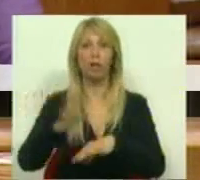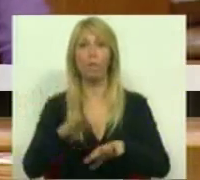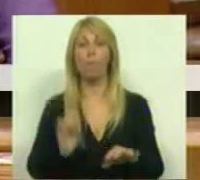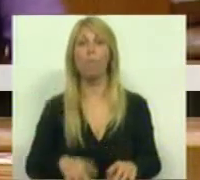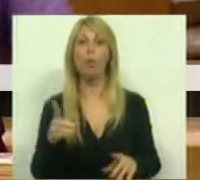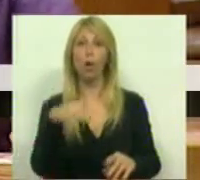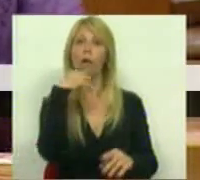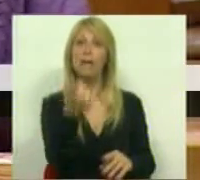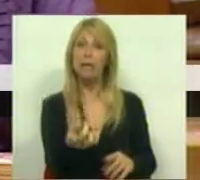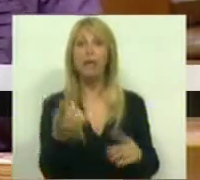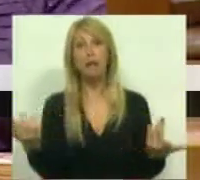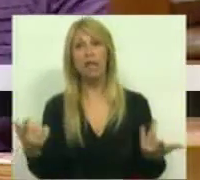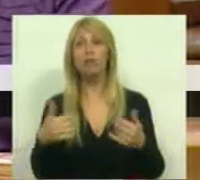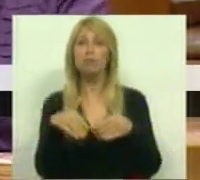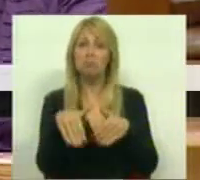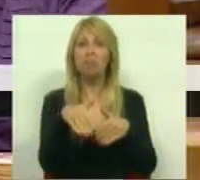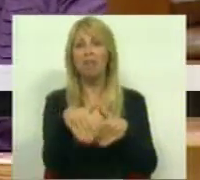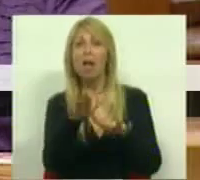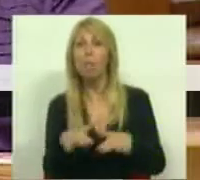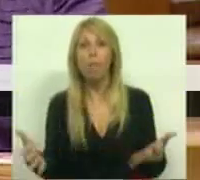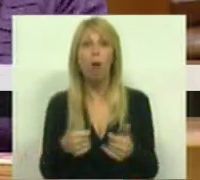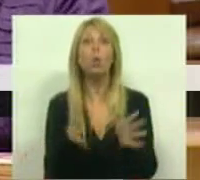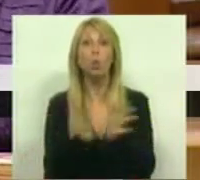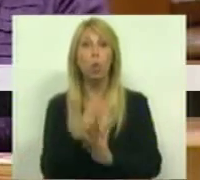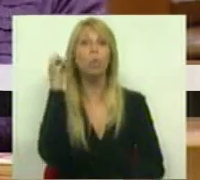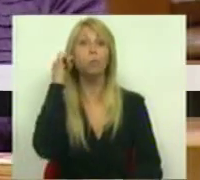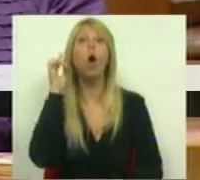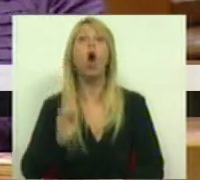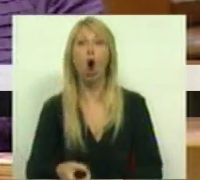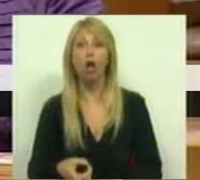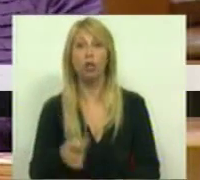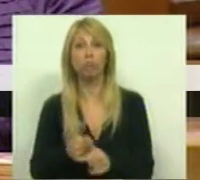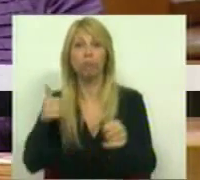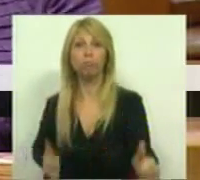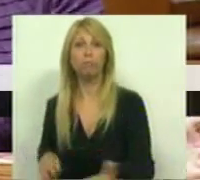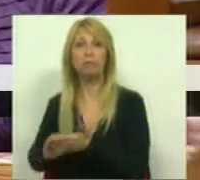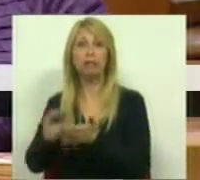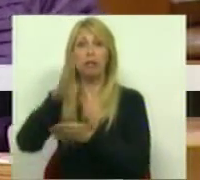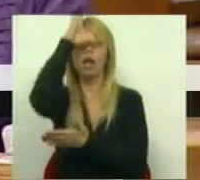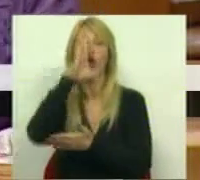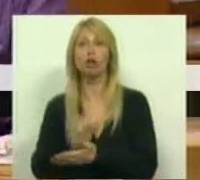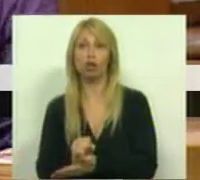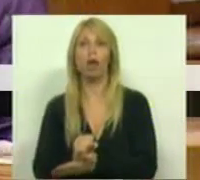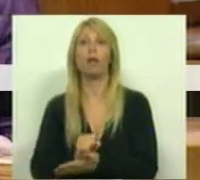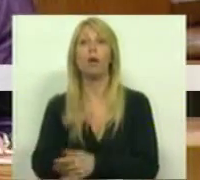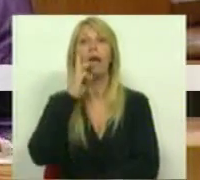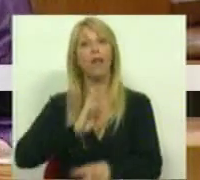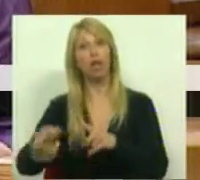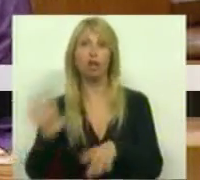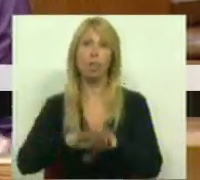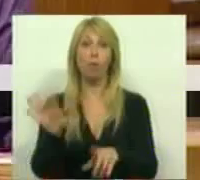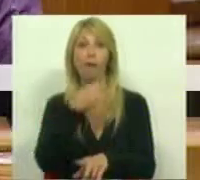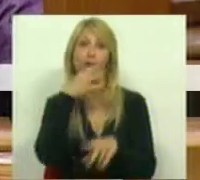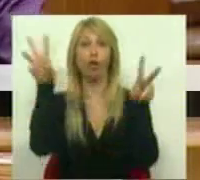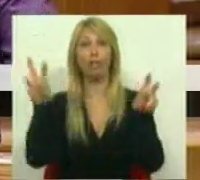anunciando que fará, mas, entretanto, tudo o que se conhece é o afastamento do Secretário de Estado de Energia que falou das rendas excessivas.